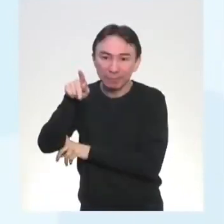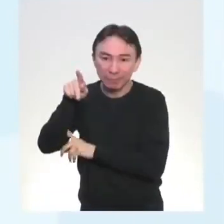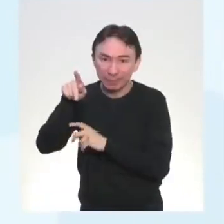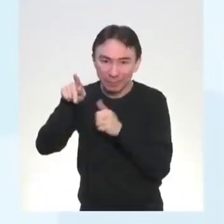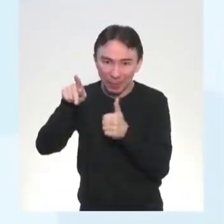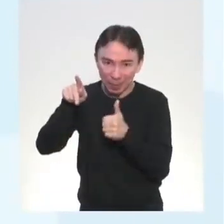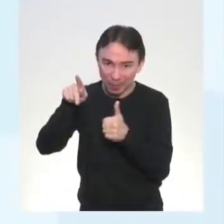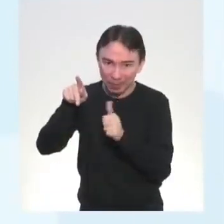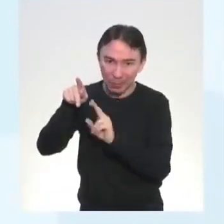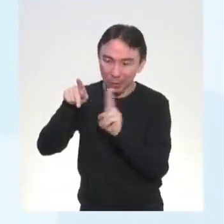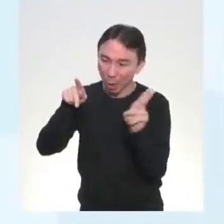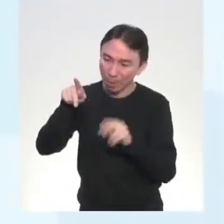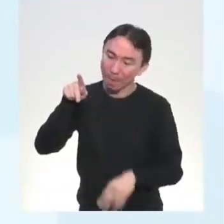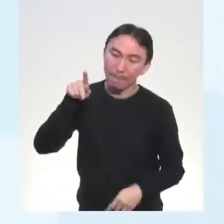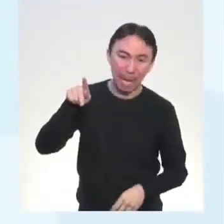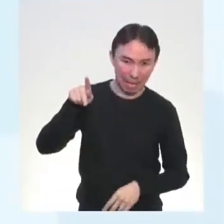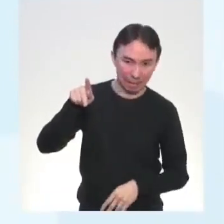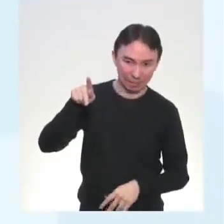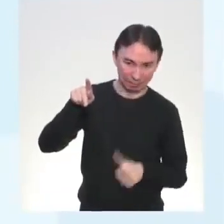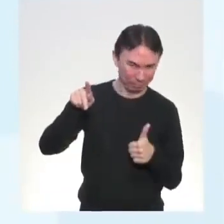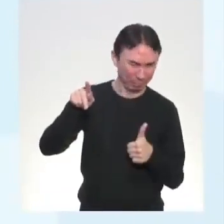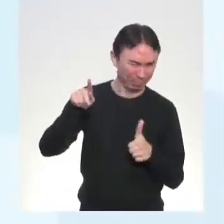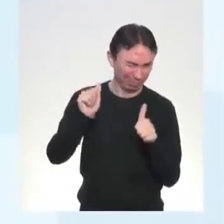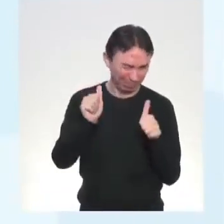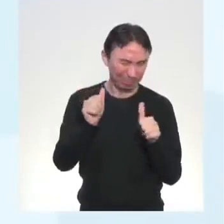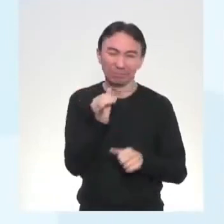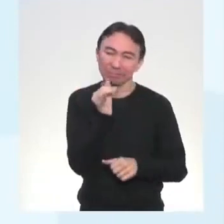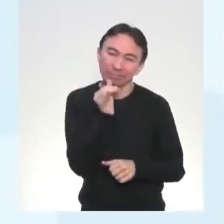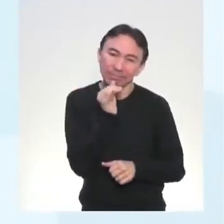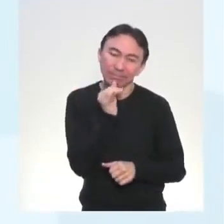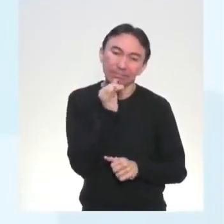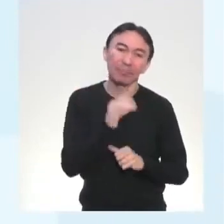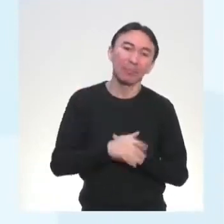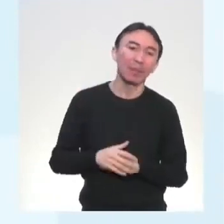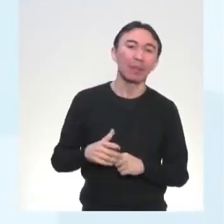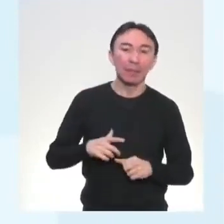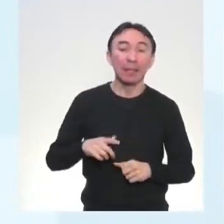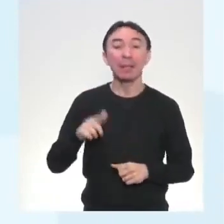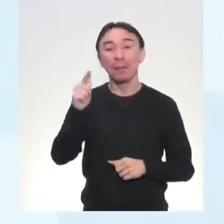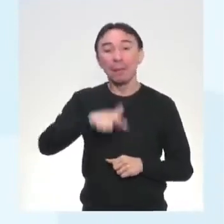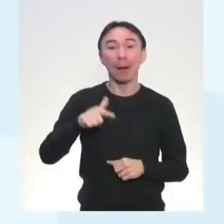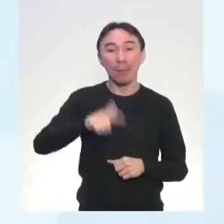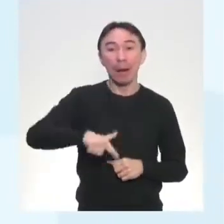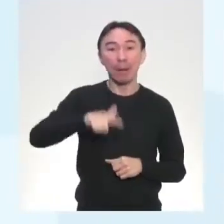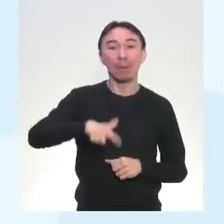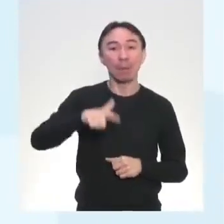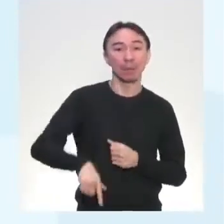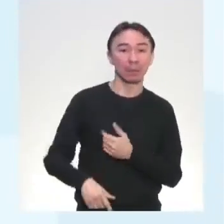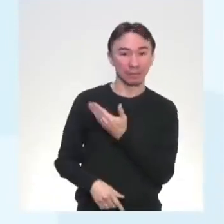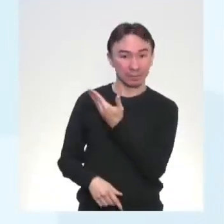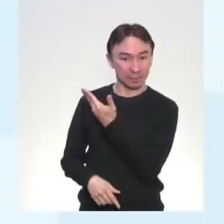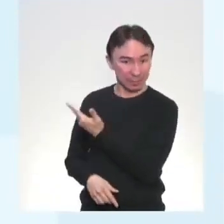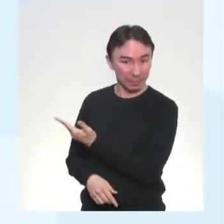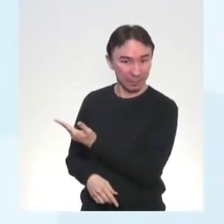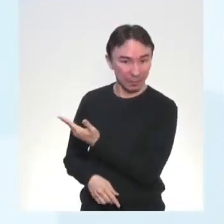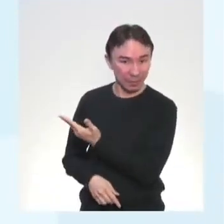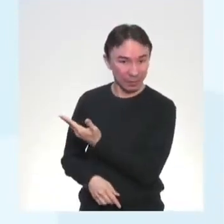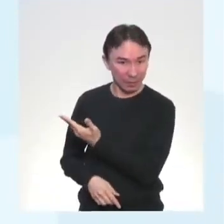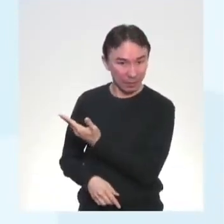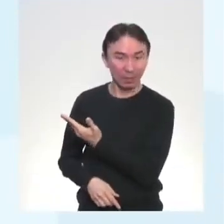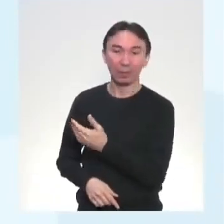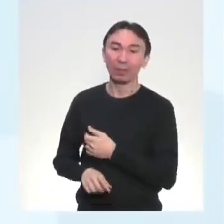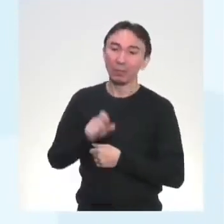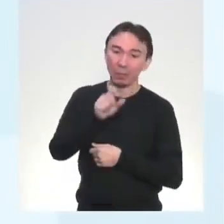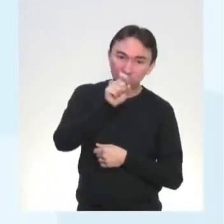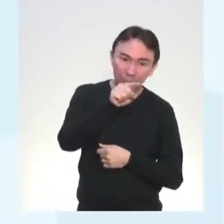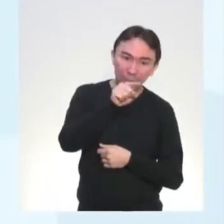olhada, eu falei que tem vários pontos, né? Sim, então, ó, apareceu, vai aparecer mais pontinho, ó lá. Mais uns pontinhos apareceram ali, ó.